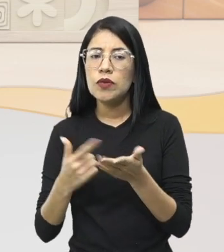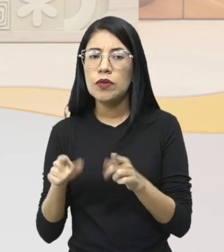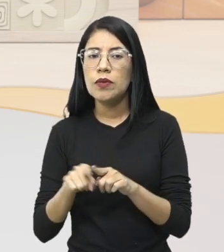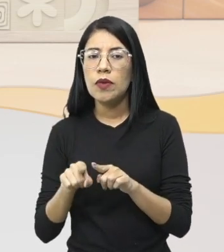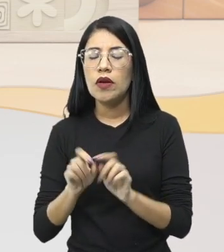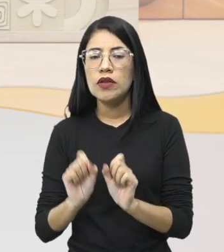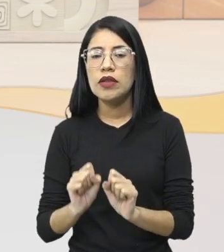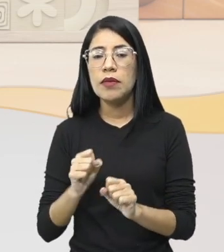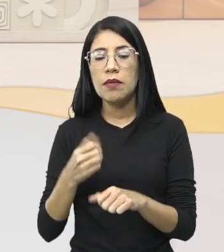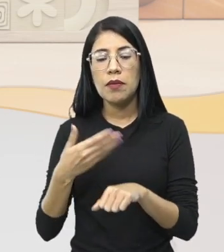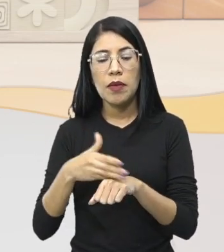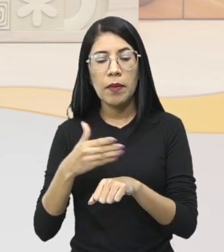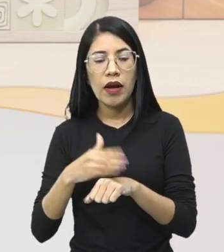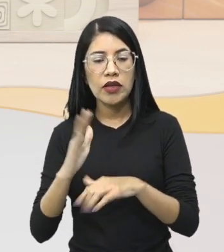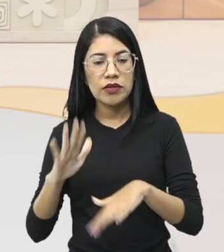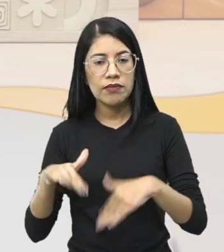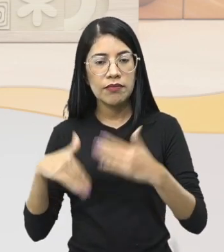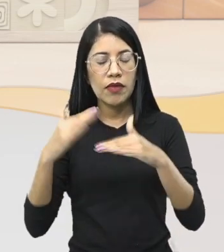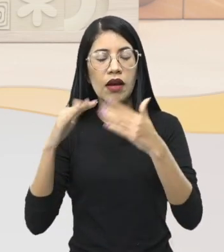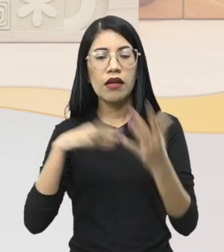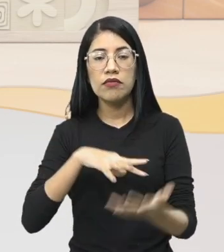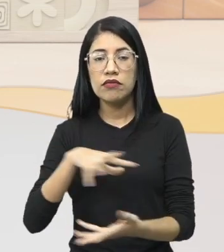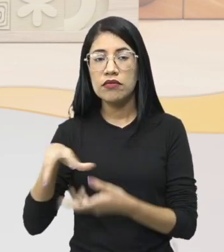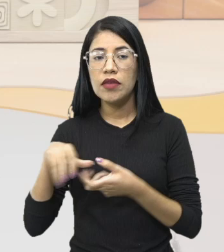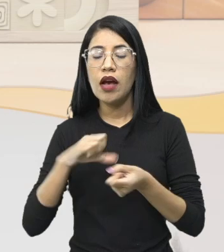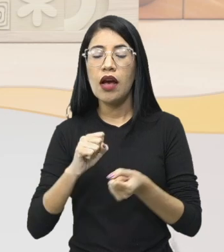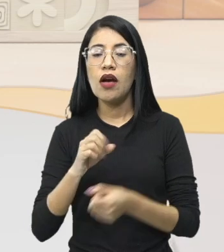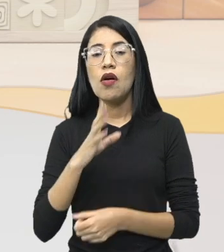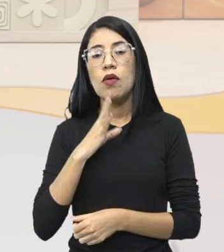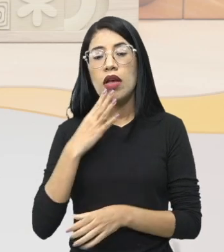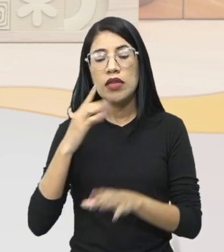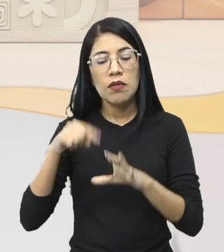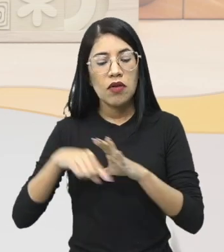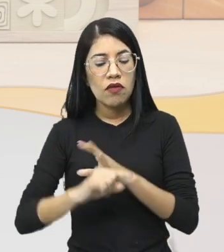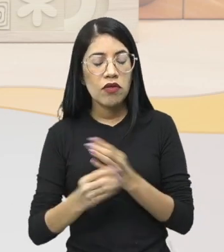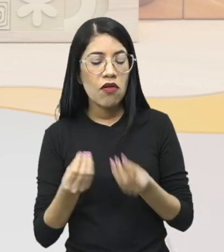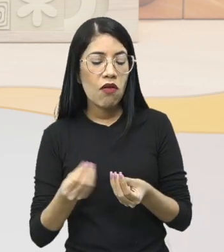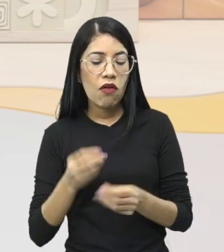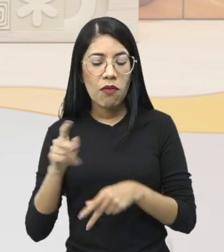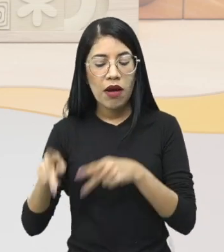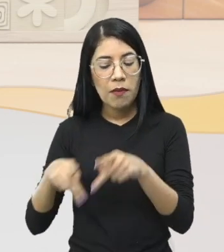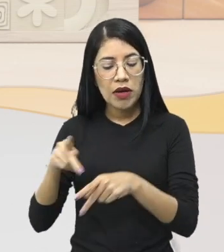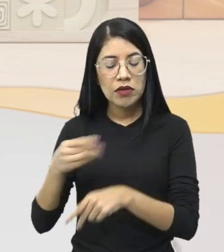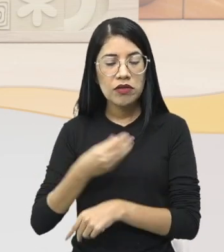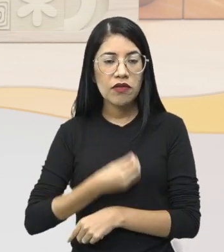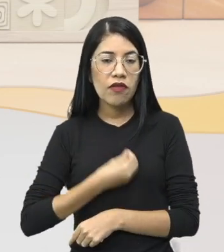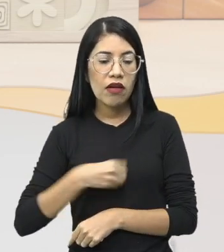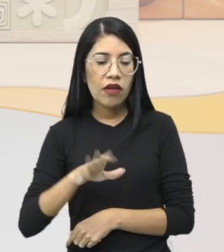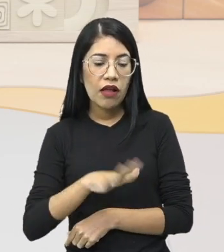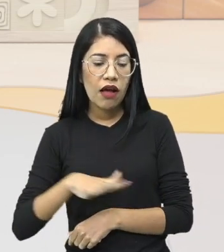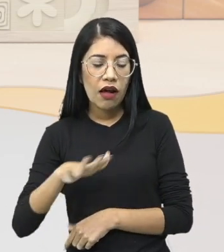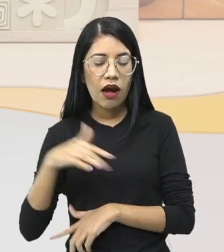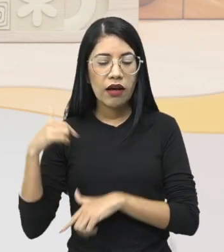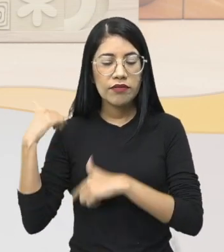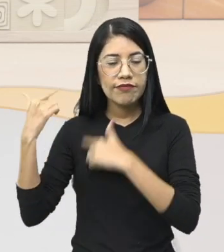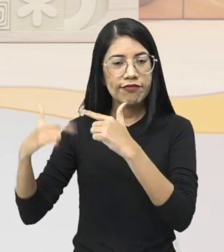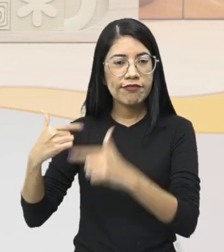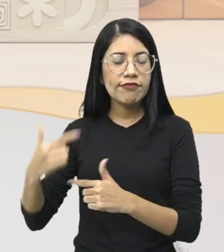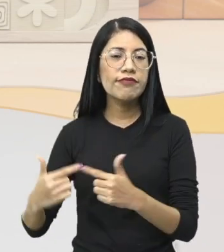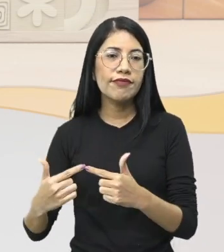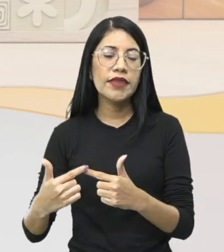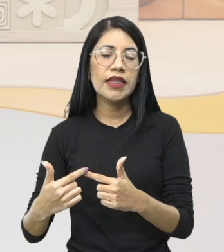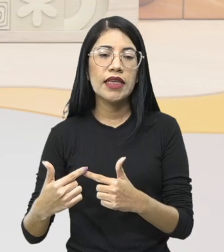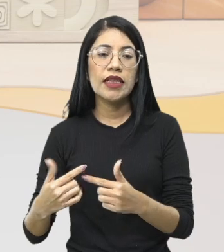ambiente e desenvolver práticas mais sustentáveis, né? Conhecer como é que aquelas populações tradicionais que